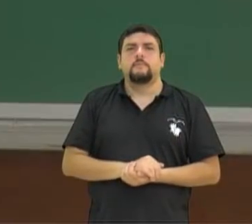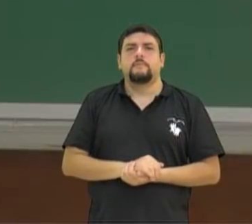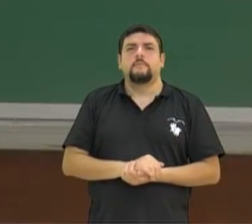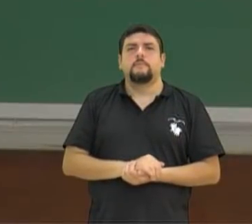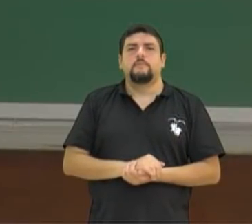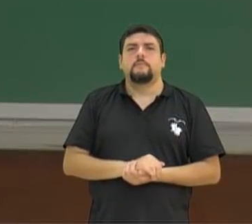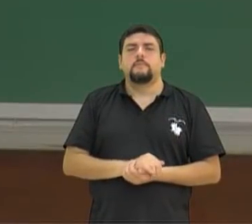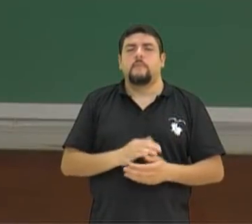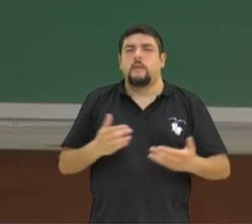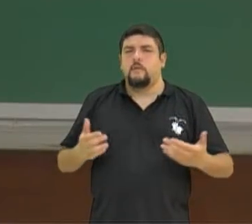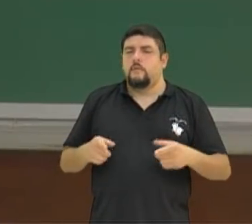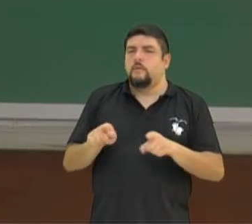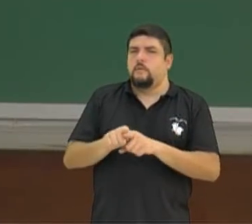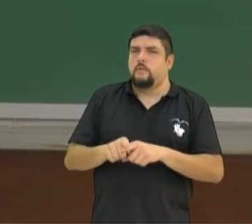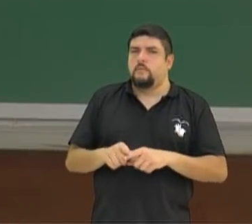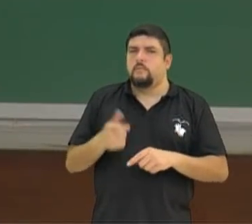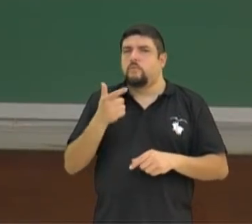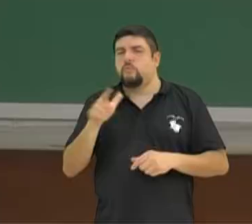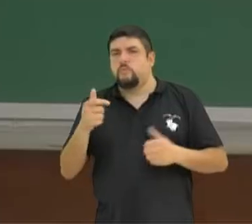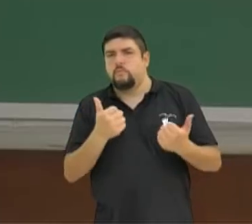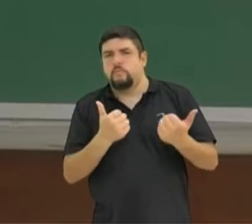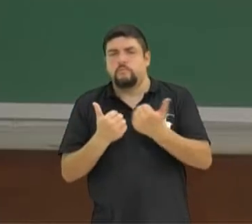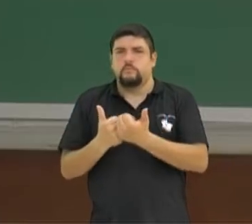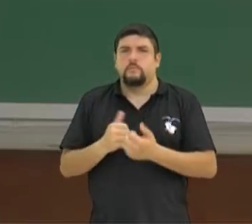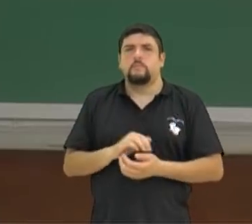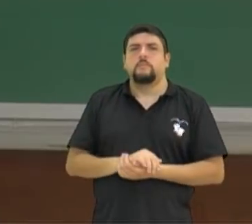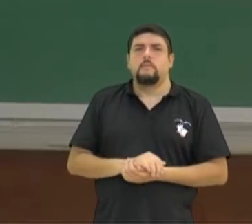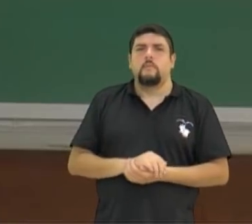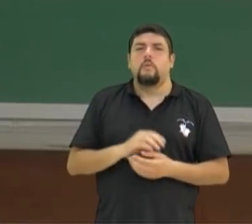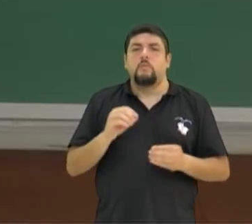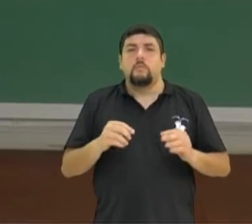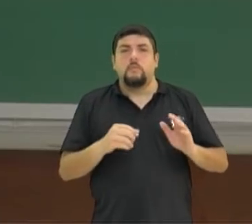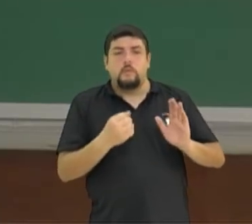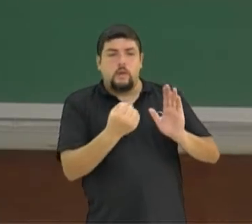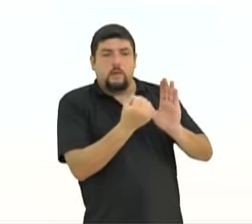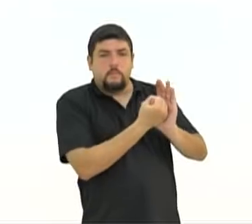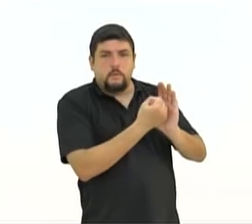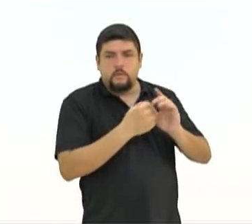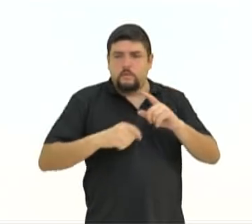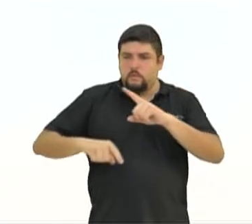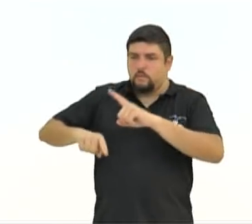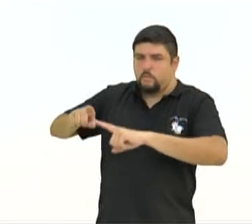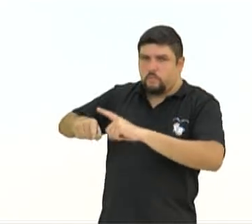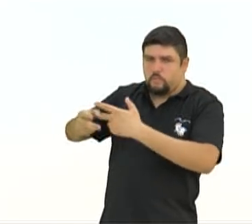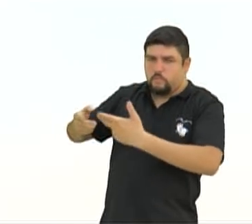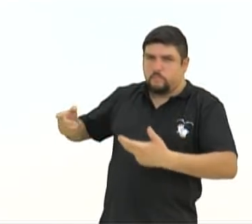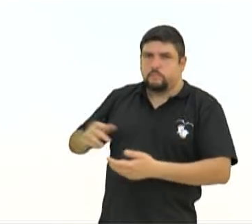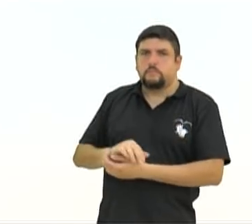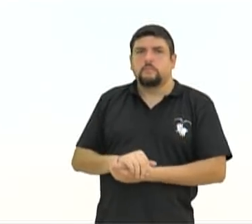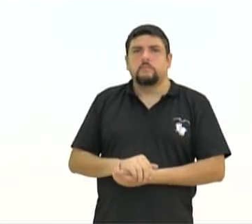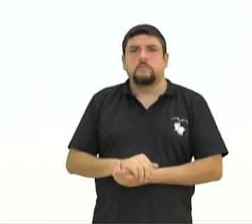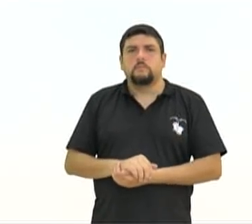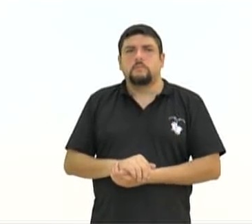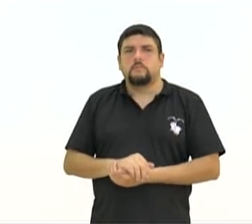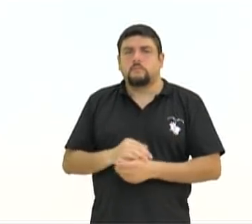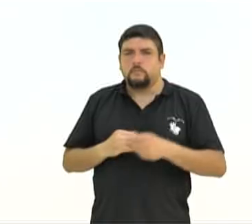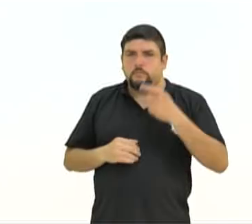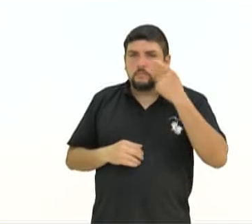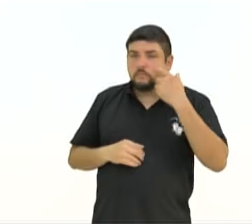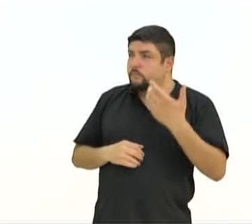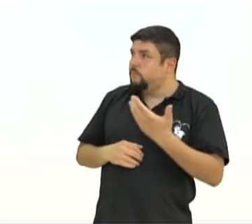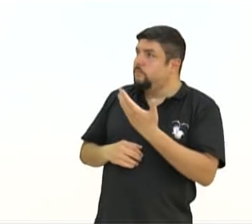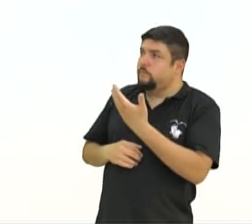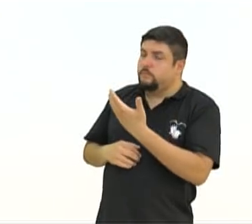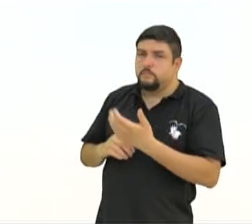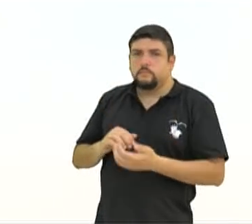mais casos de metonímia. Agora, da relação marca pelo produto, certo? Os nomes dos produtos seriam, então, amido